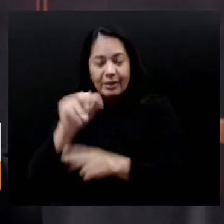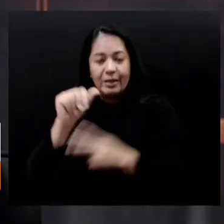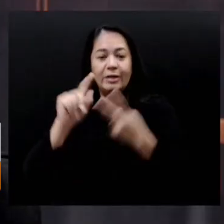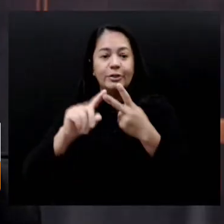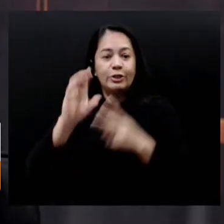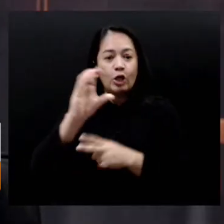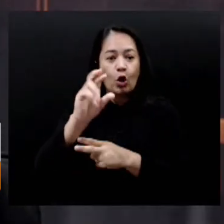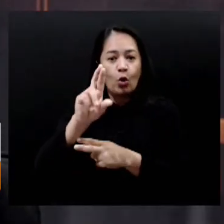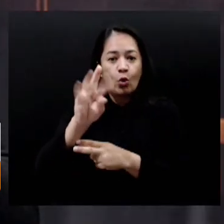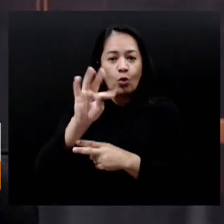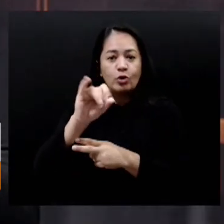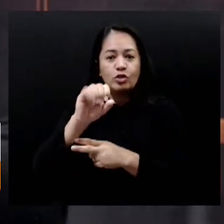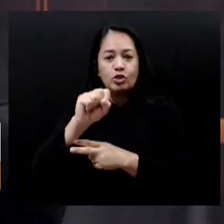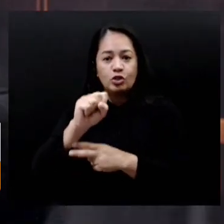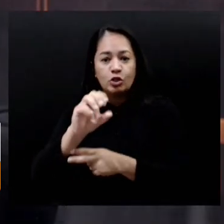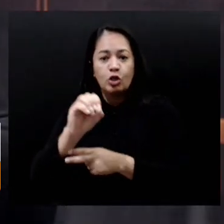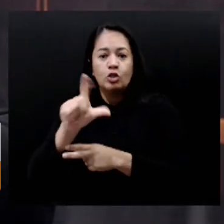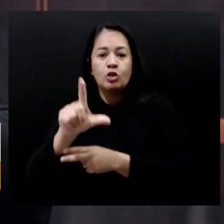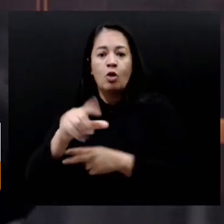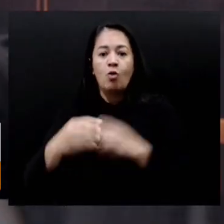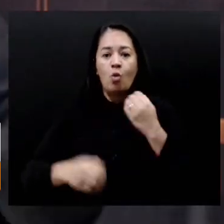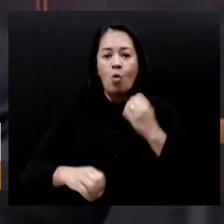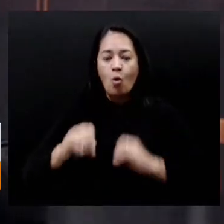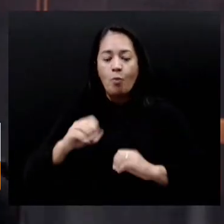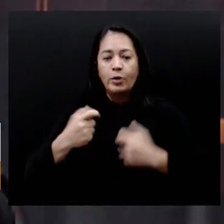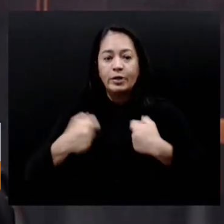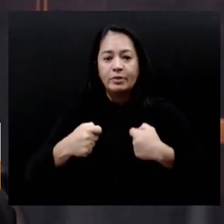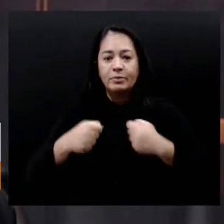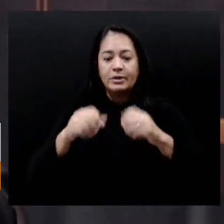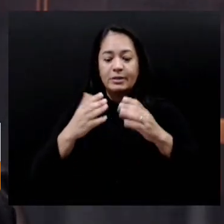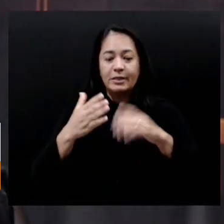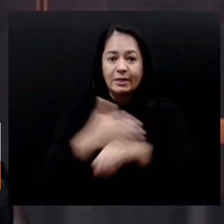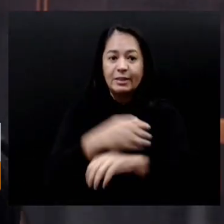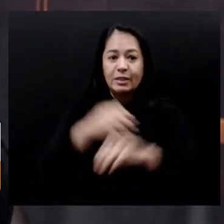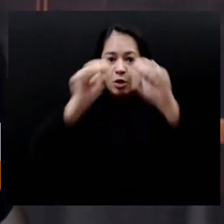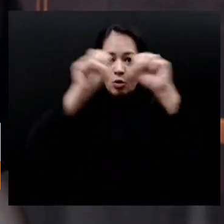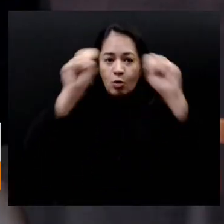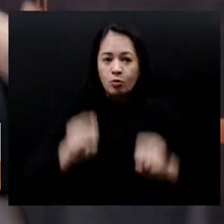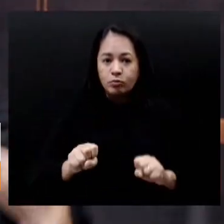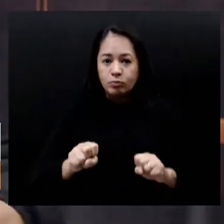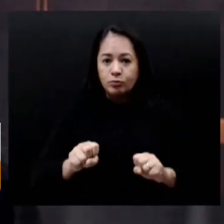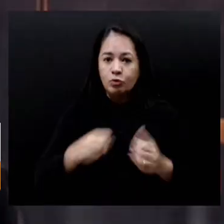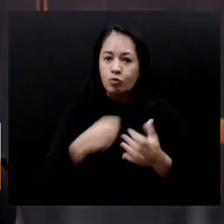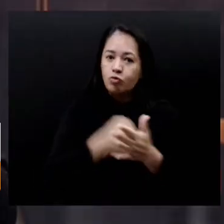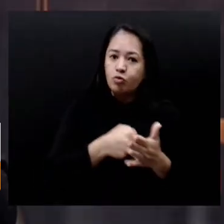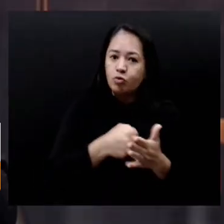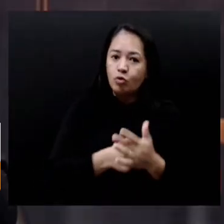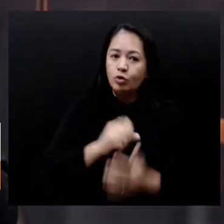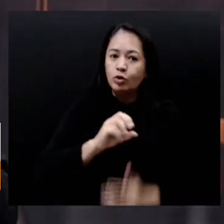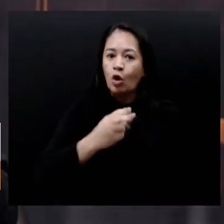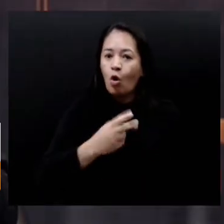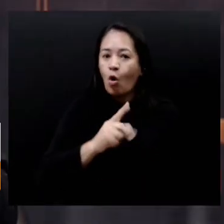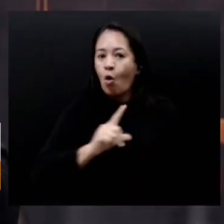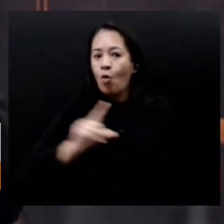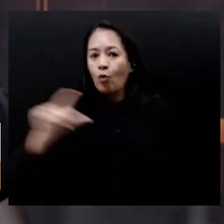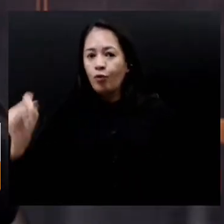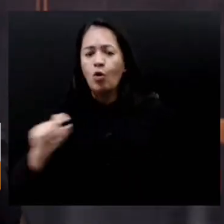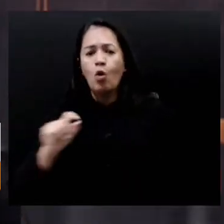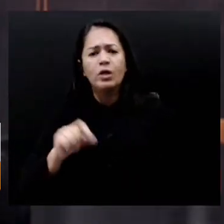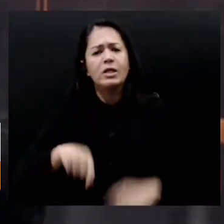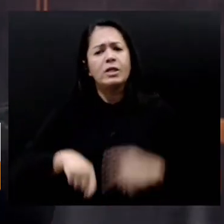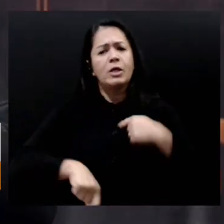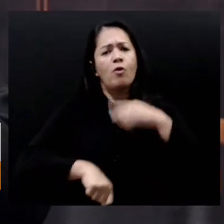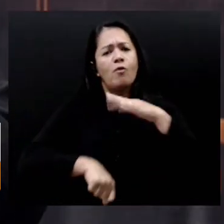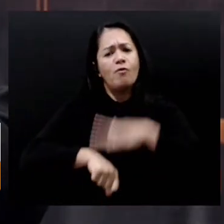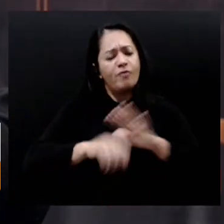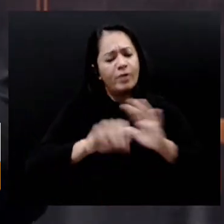hormônios necessários para a gente entrar no sistema de luta ou fuga. O que eu vou fazer com essa situação? Eu vou lutar,